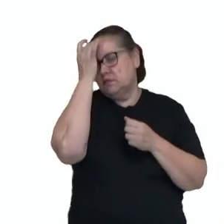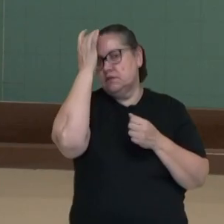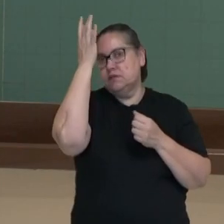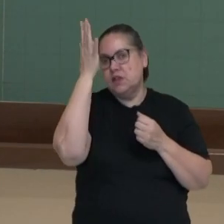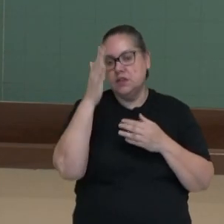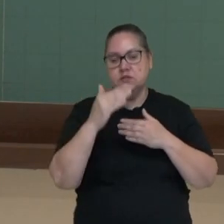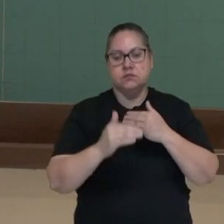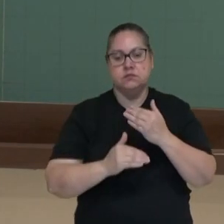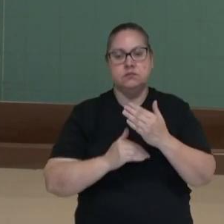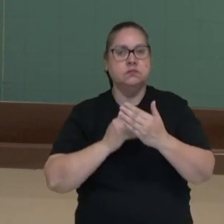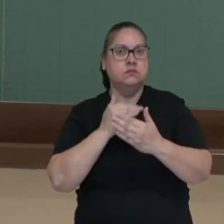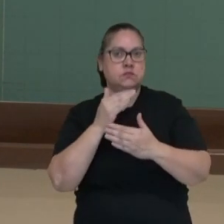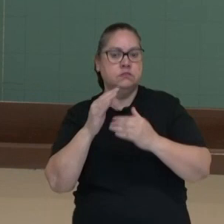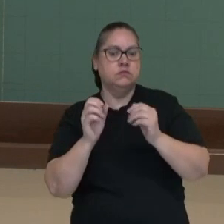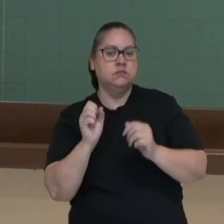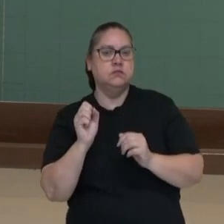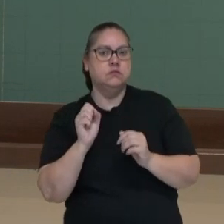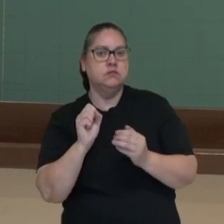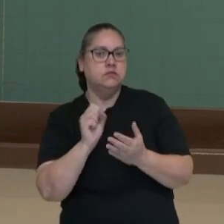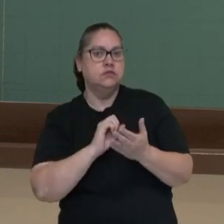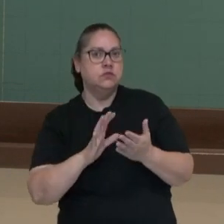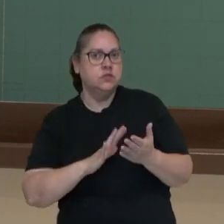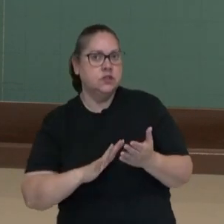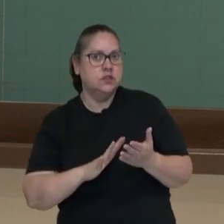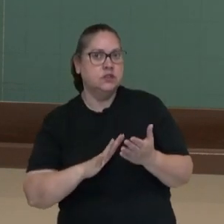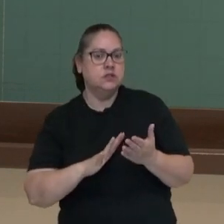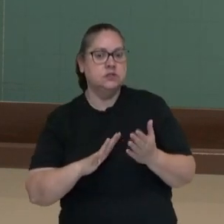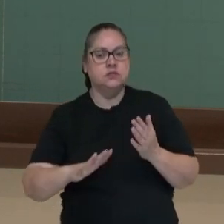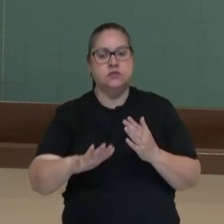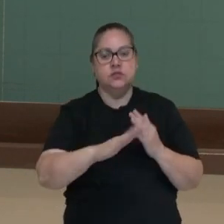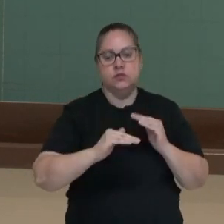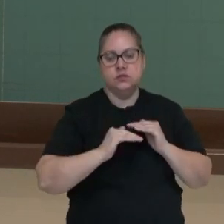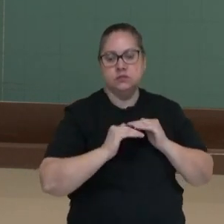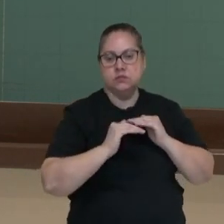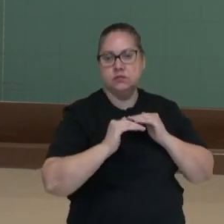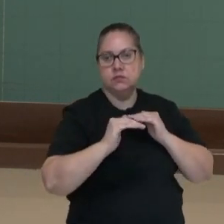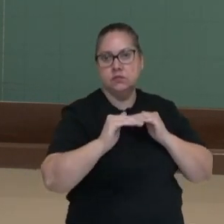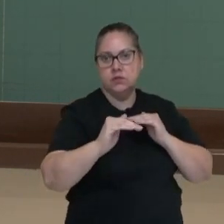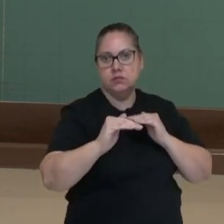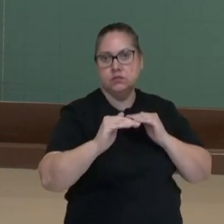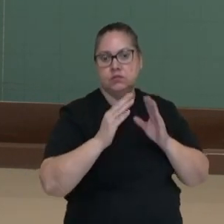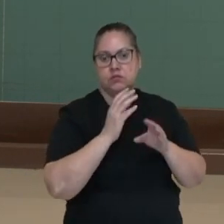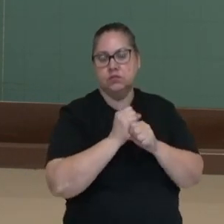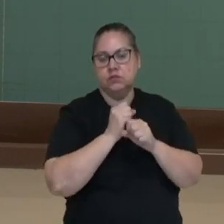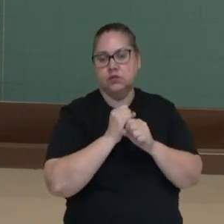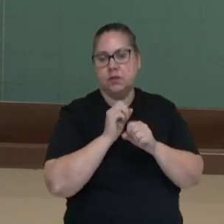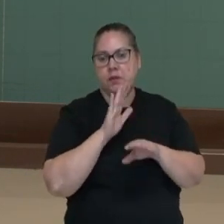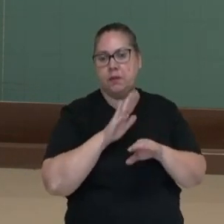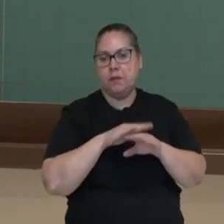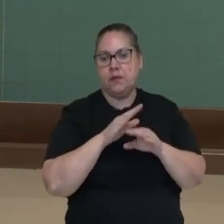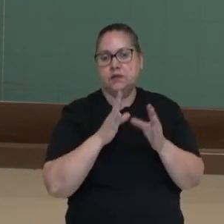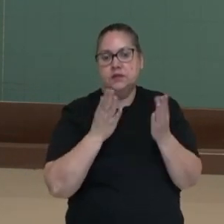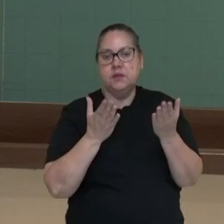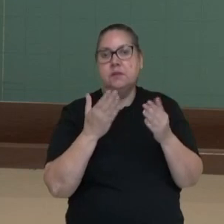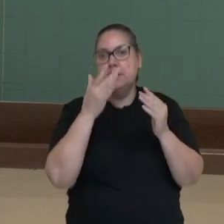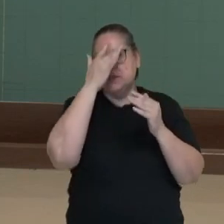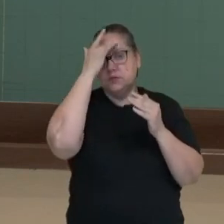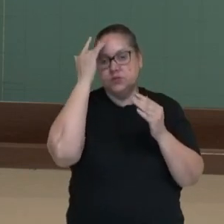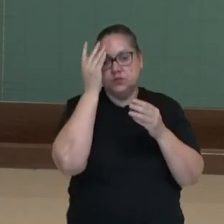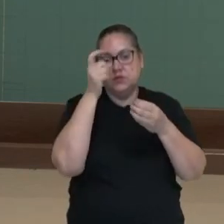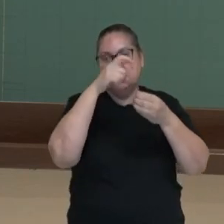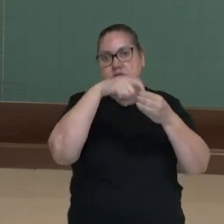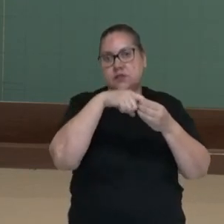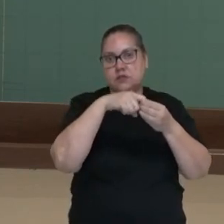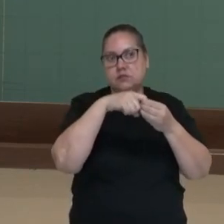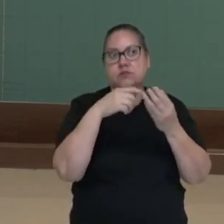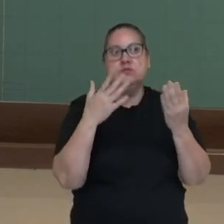facilitam o desenvolvimento de suas atividades. As regiões mais planas são, de modo geral, as mais ocupadas também no território brasileiro,